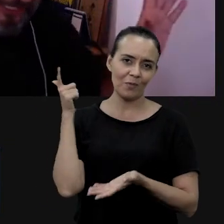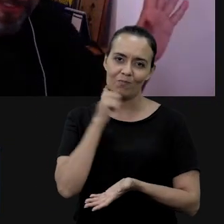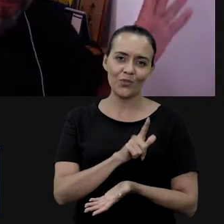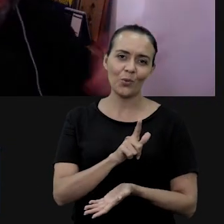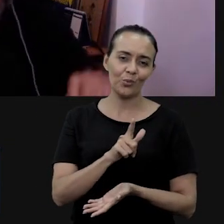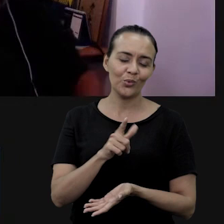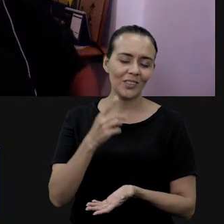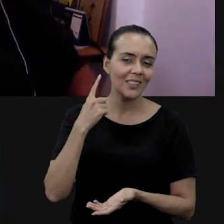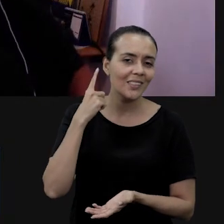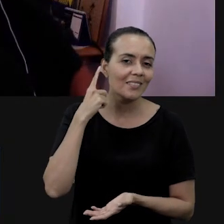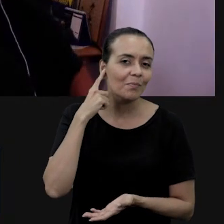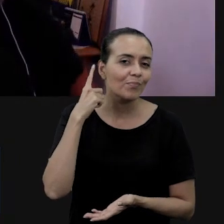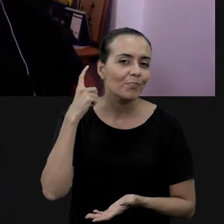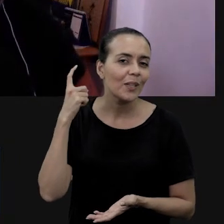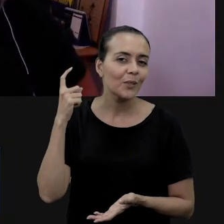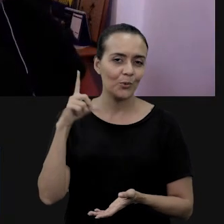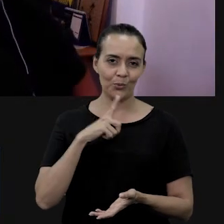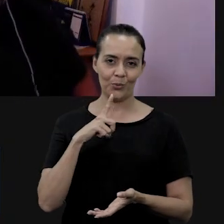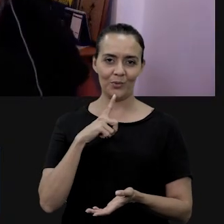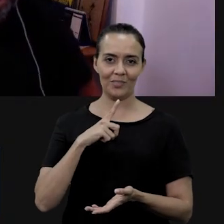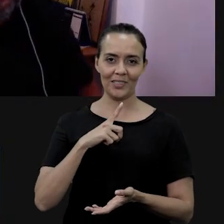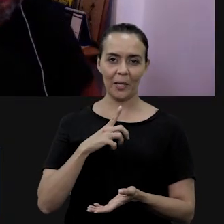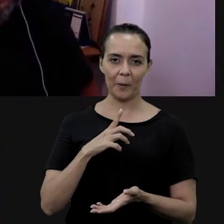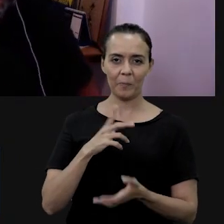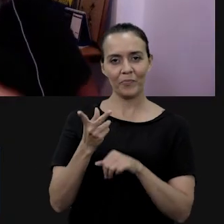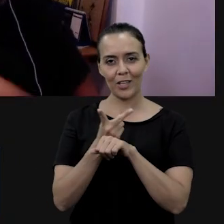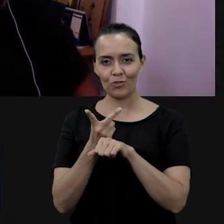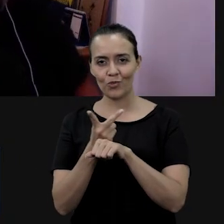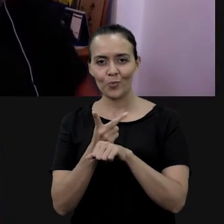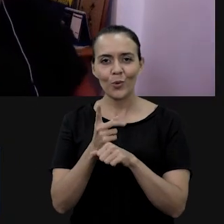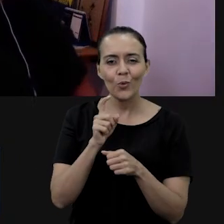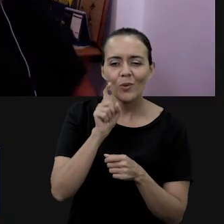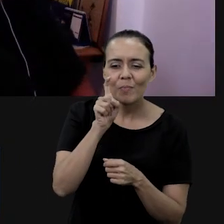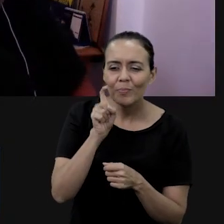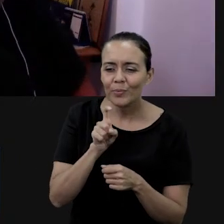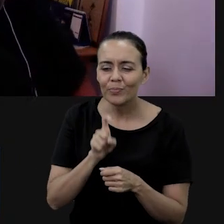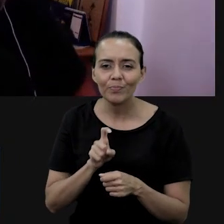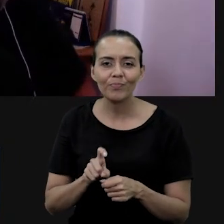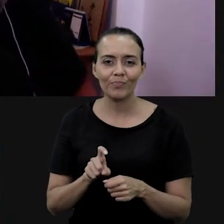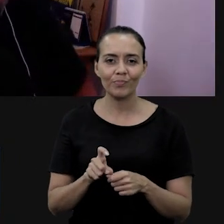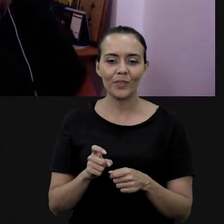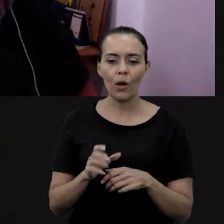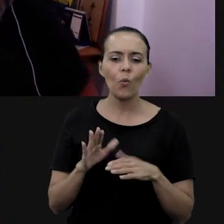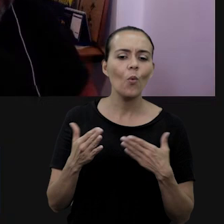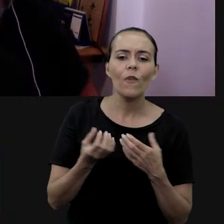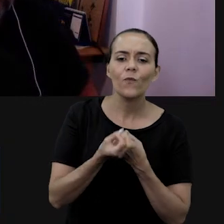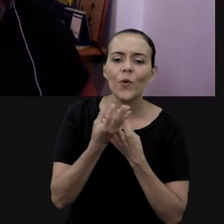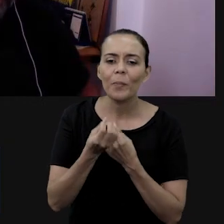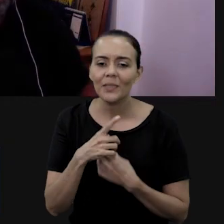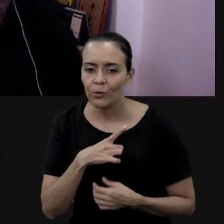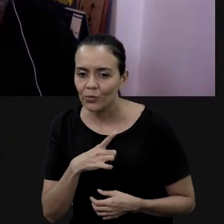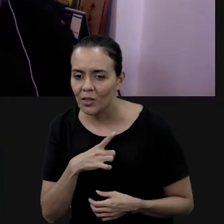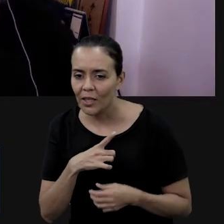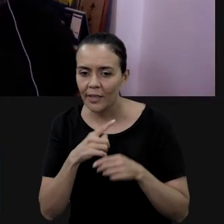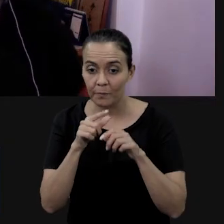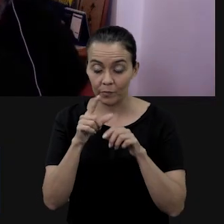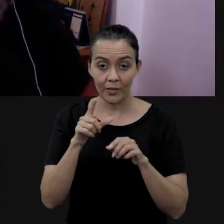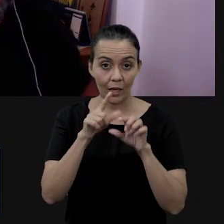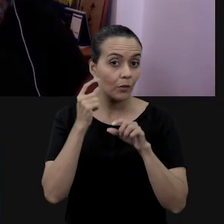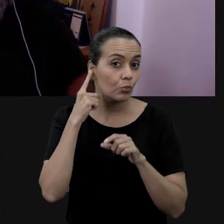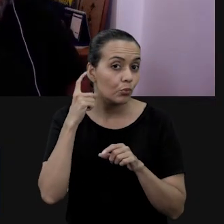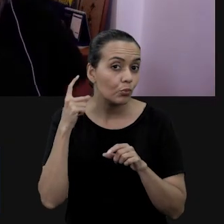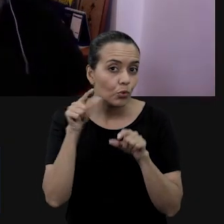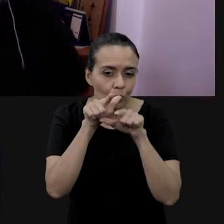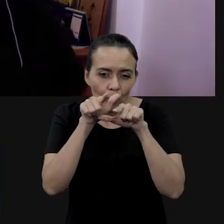ter, sei lá, talvez no futuro a inteligência artificial buscando dentro desses arquivos sonoros a informação,